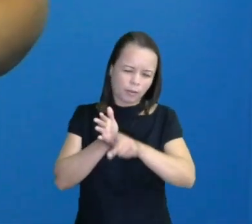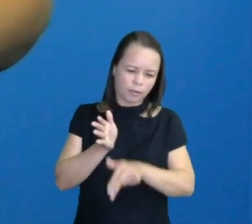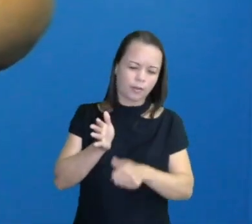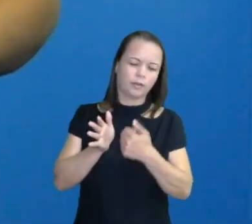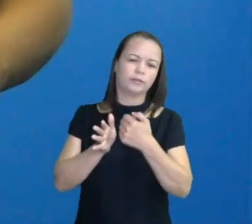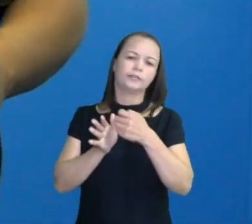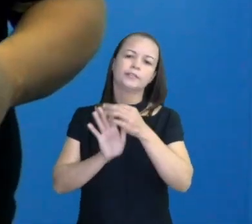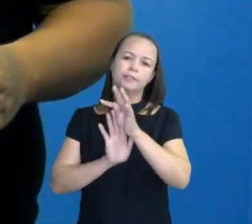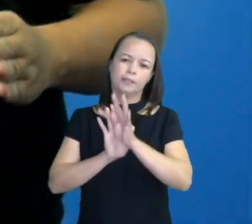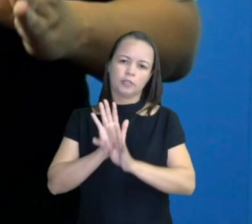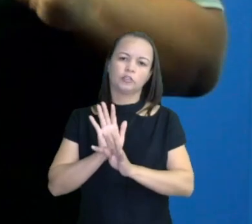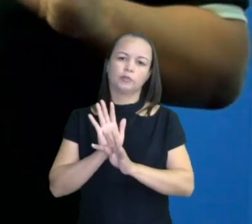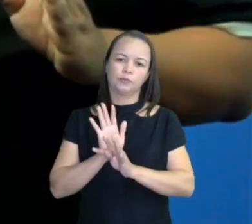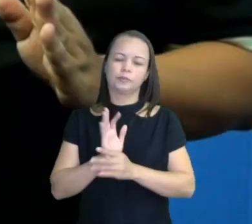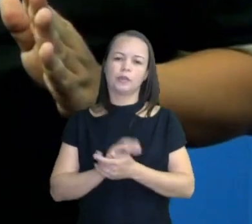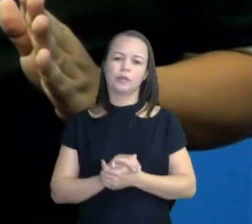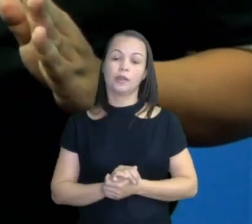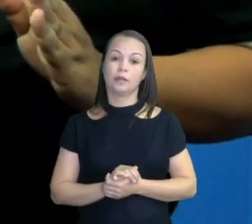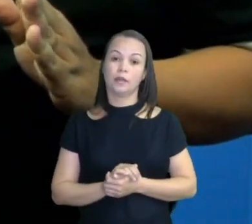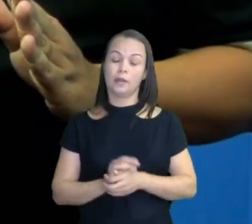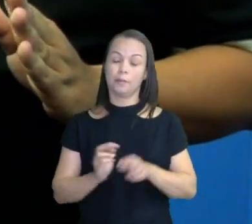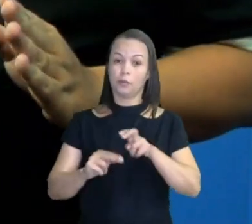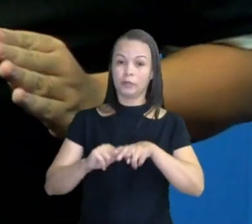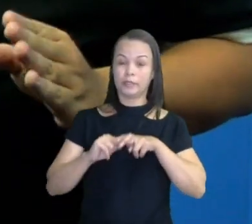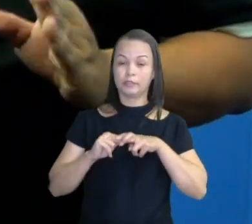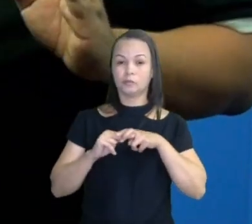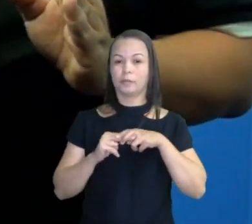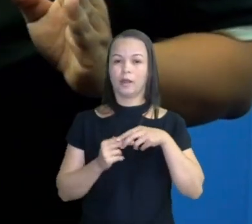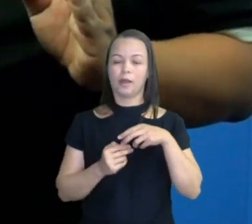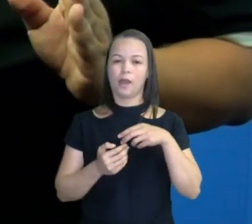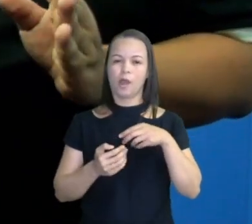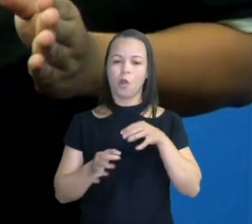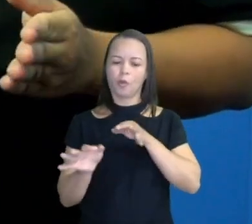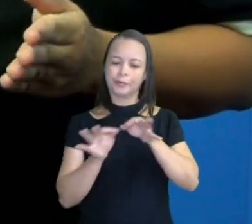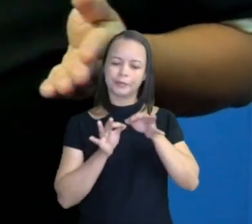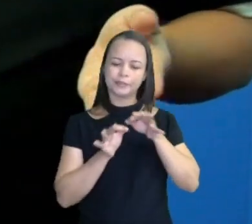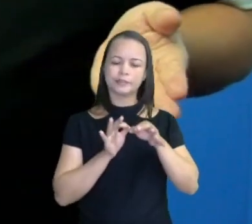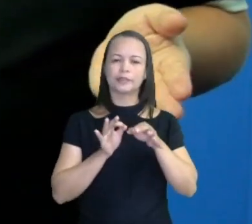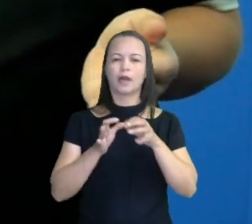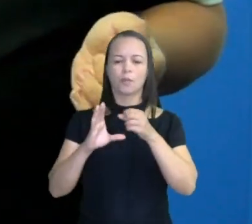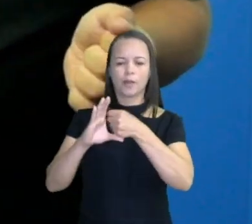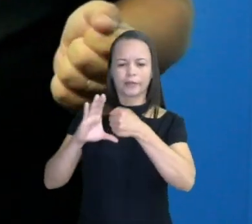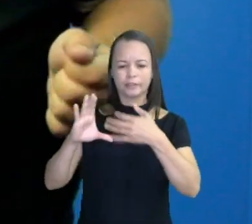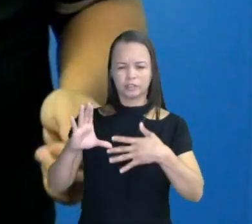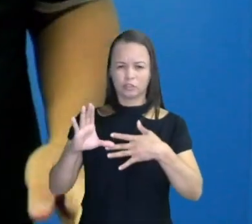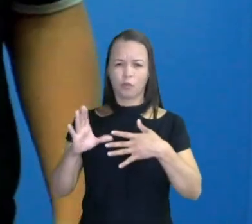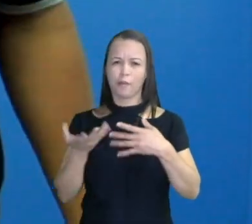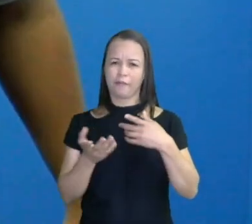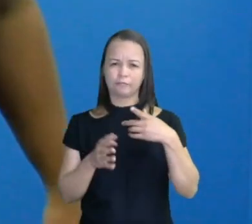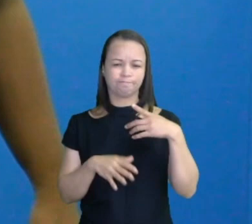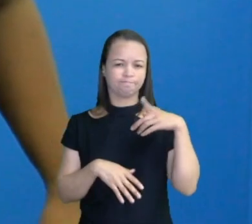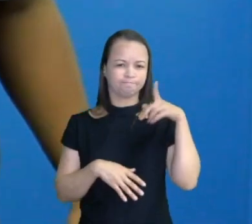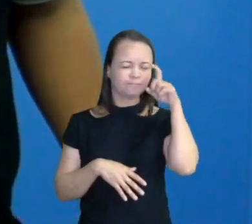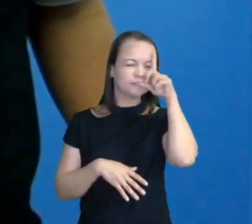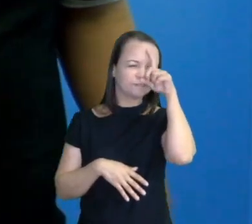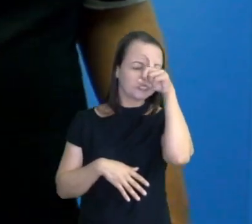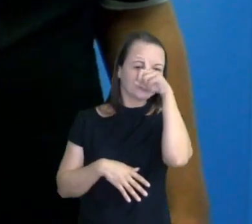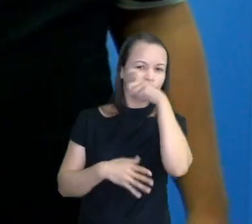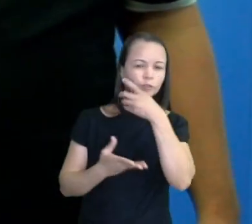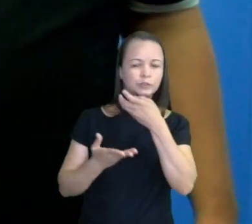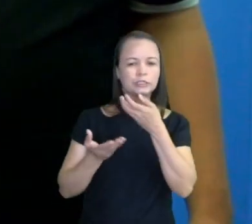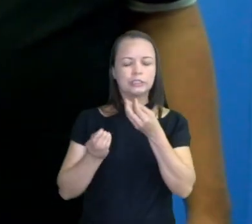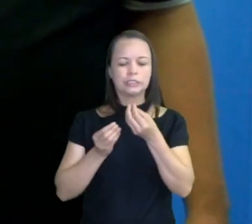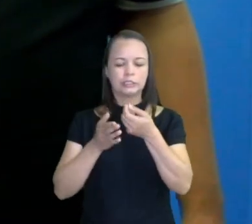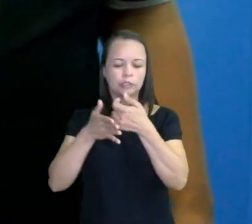textos. E por isso, para a gente elaborar uma característica, às vezes não são tão facilmente listadas. Mas